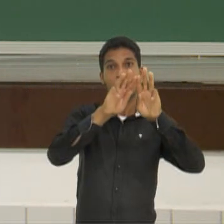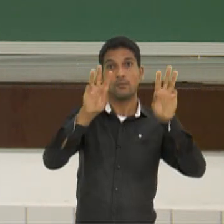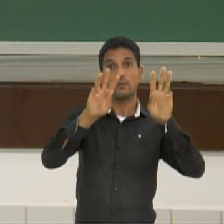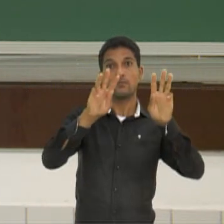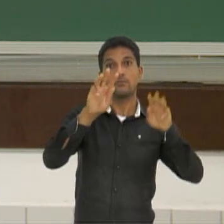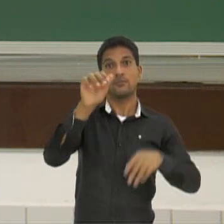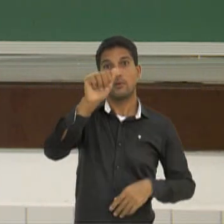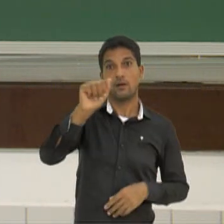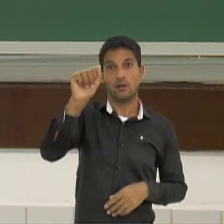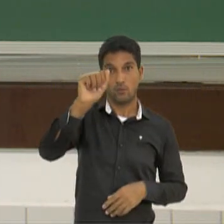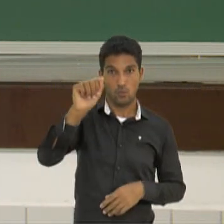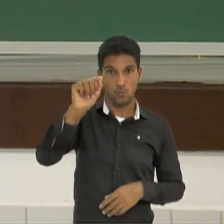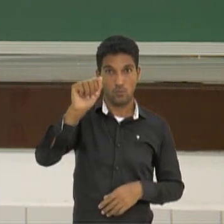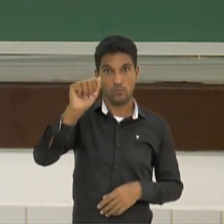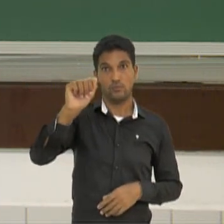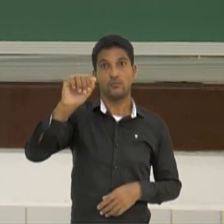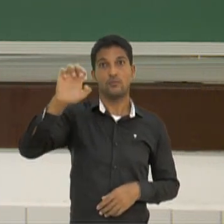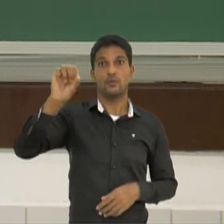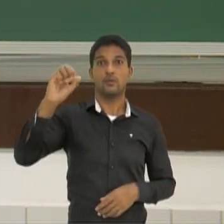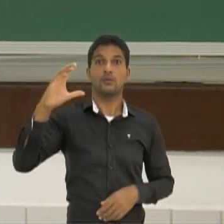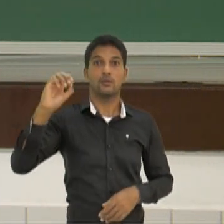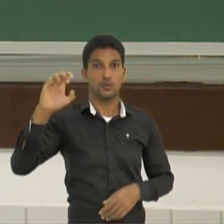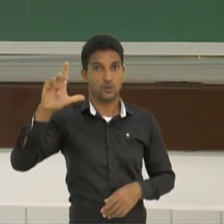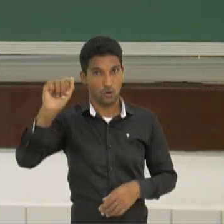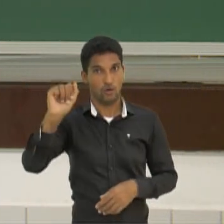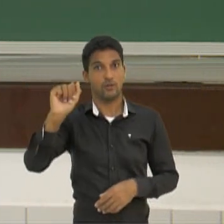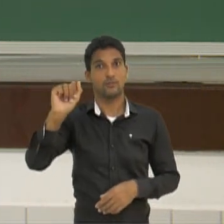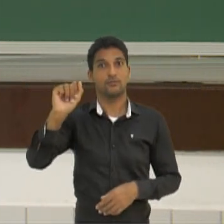acessa o aplicativo do domínio arroba escola,